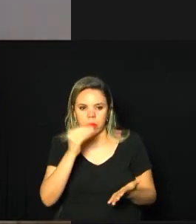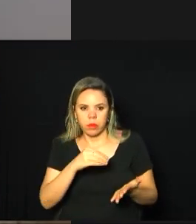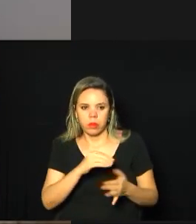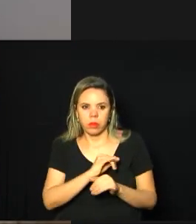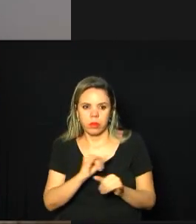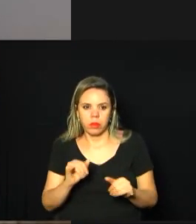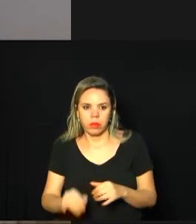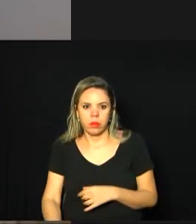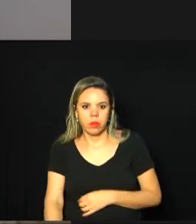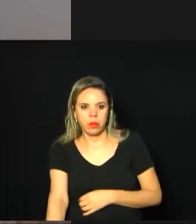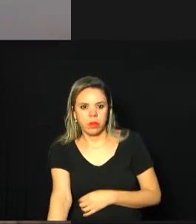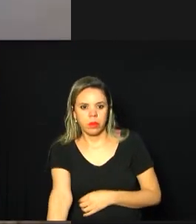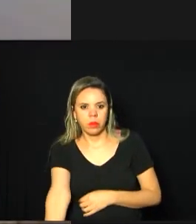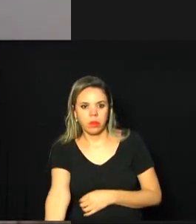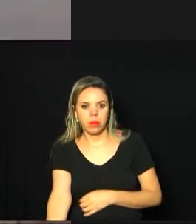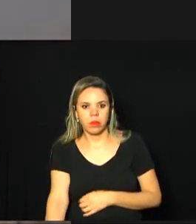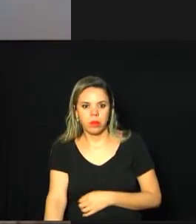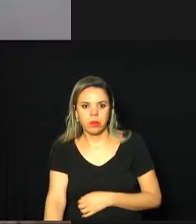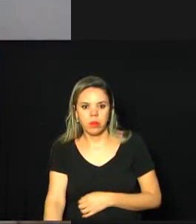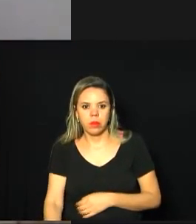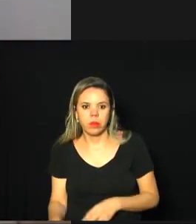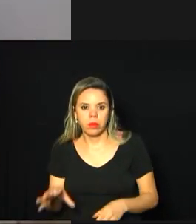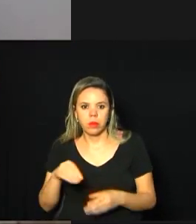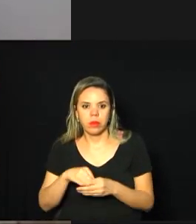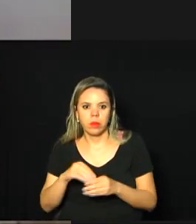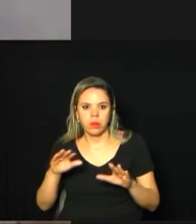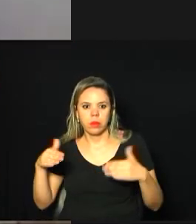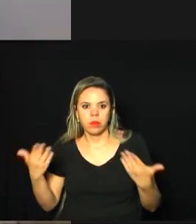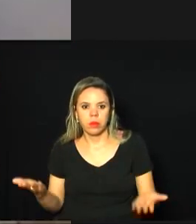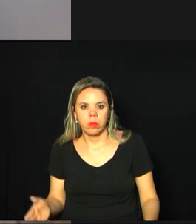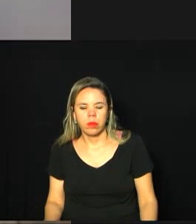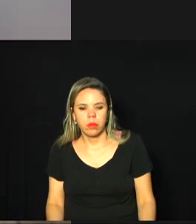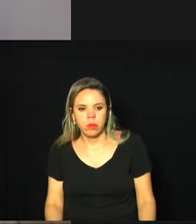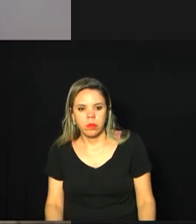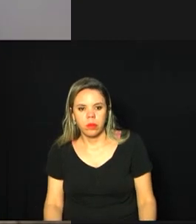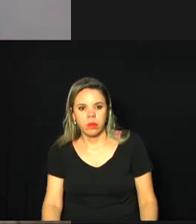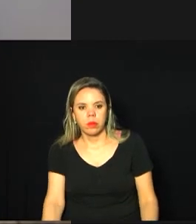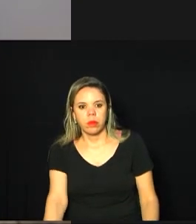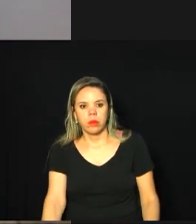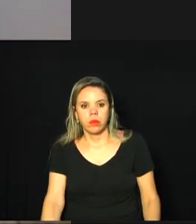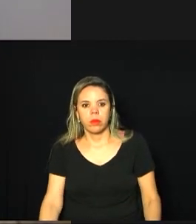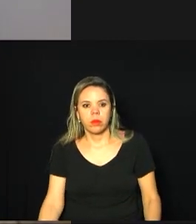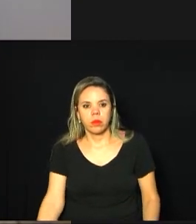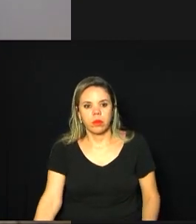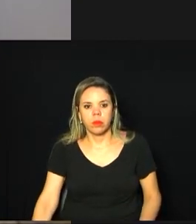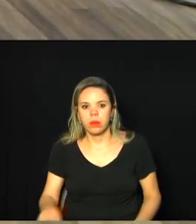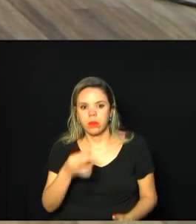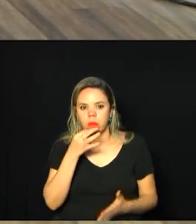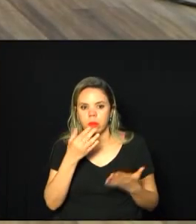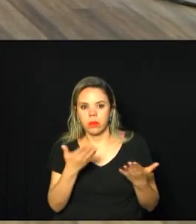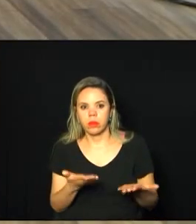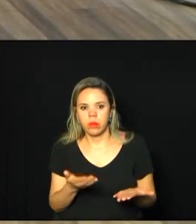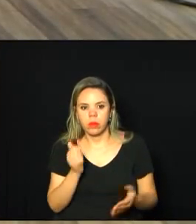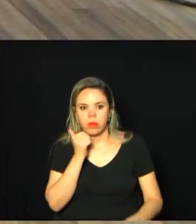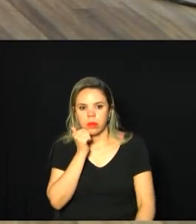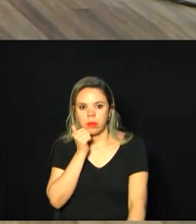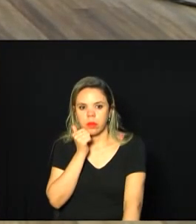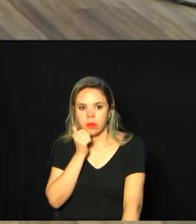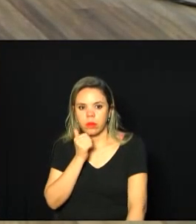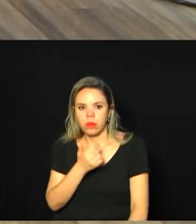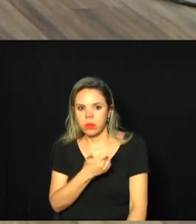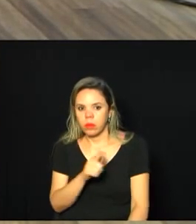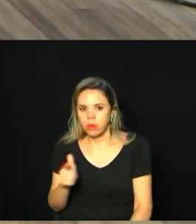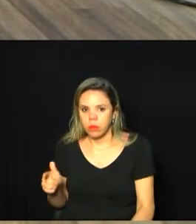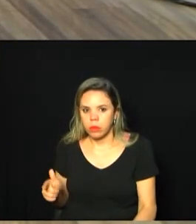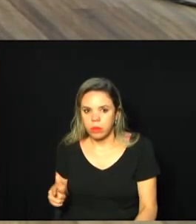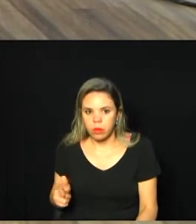alertas, seja internos quanto externos, assim. Do ponto de vista da ciência, não